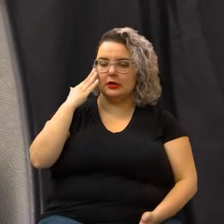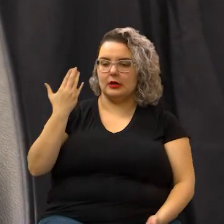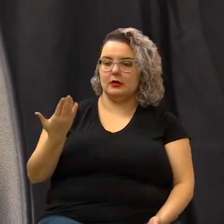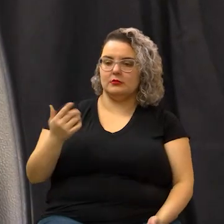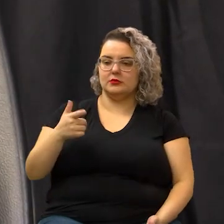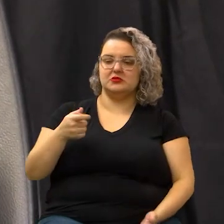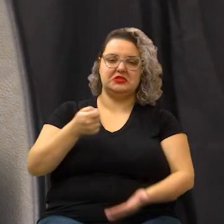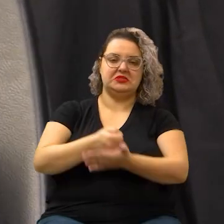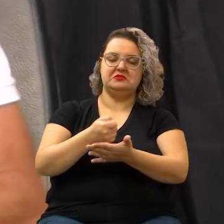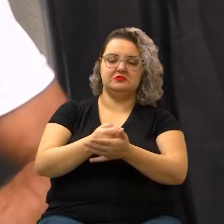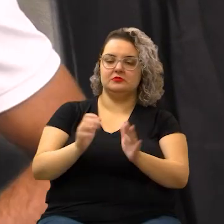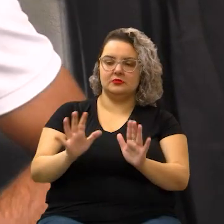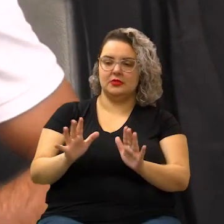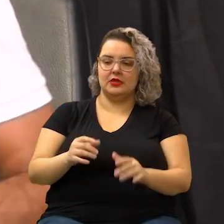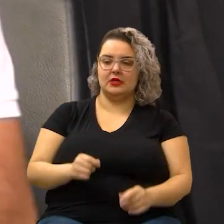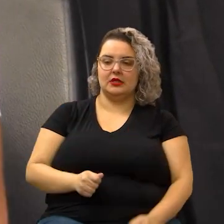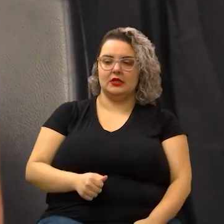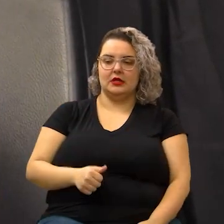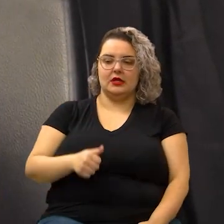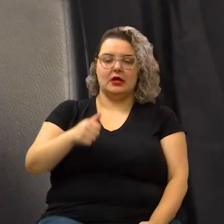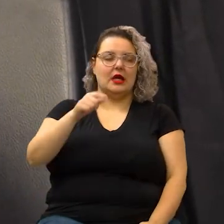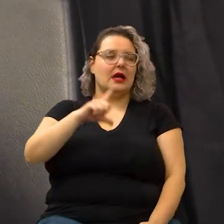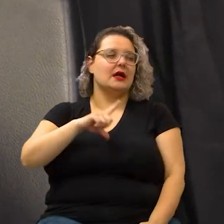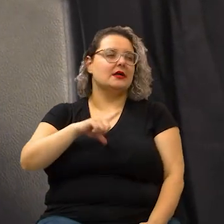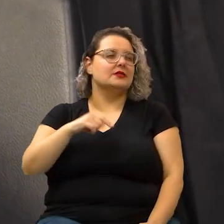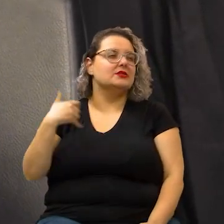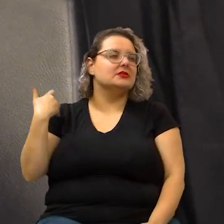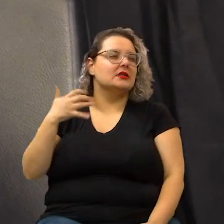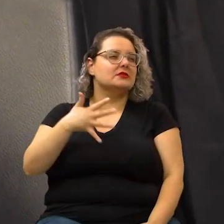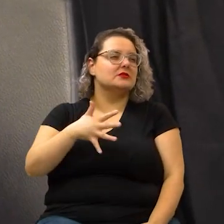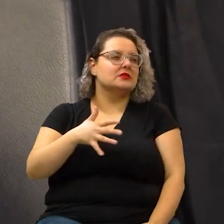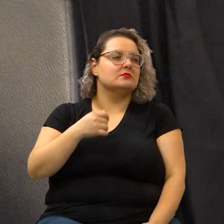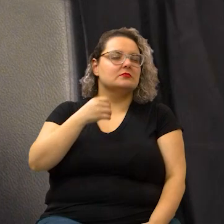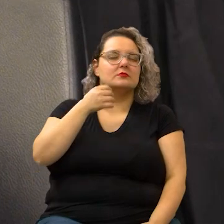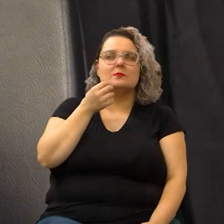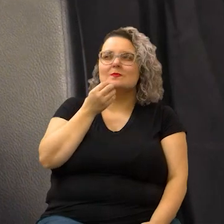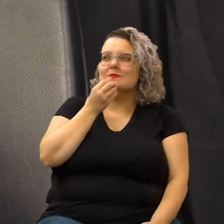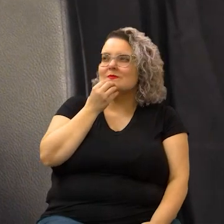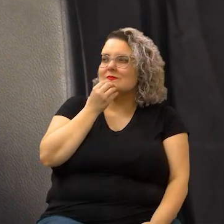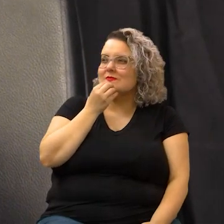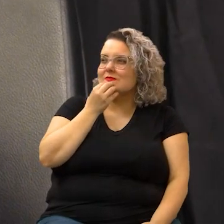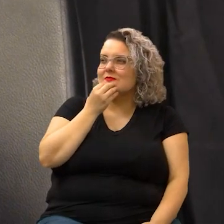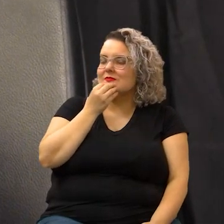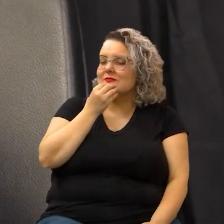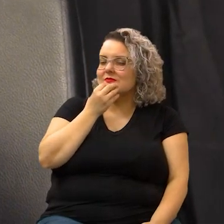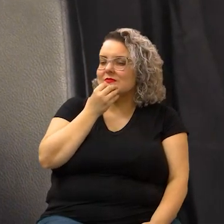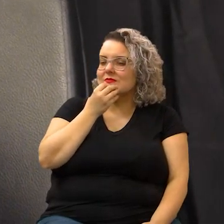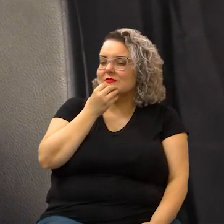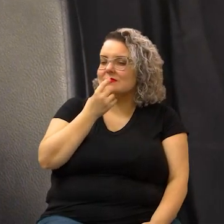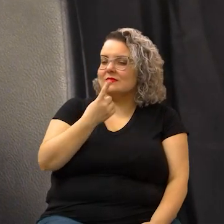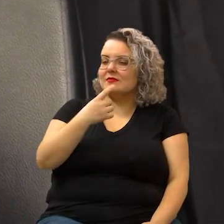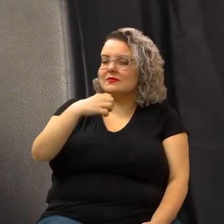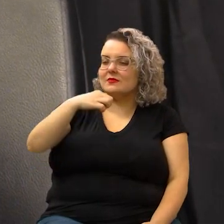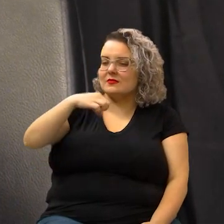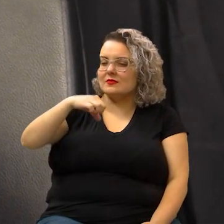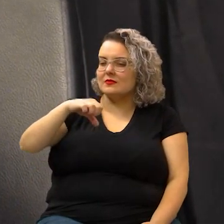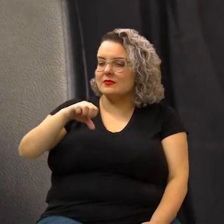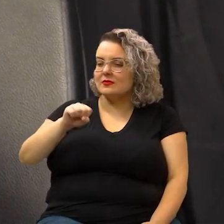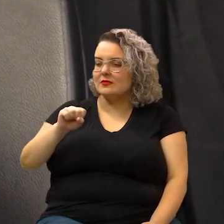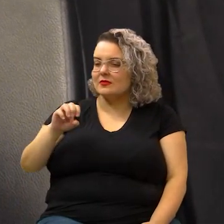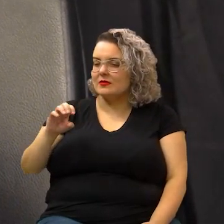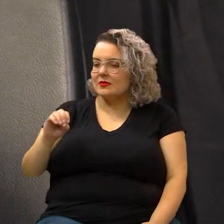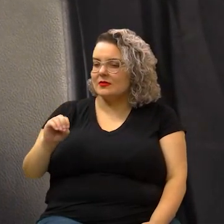responsabilidade, sabe? Não tinha obrigação nenhuma, mas... Ela tinha quantos anos na época? Ela tinha... Deixa eu ver, ela é de 80,